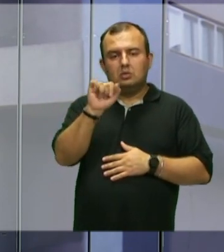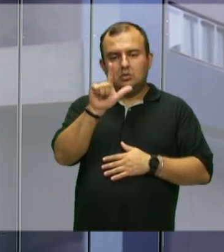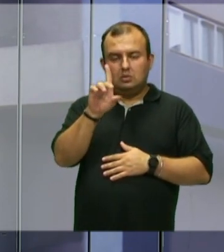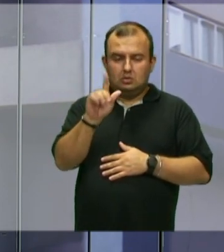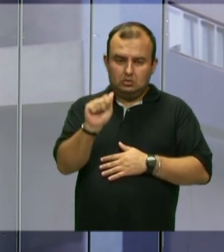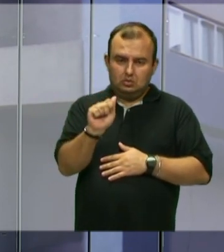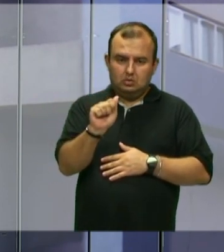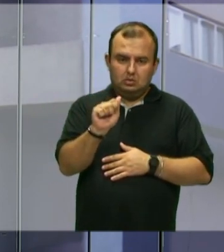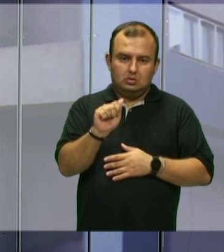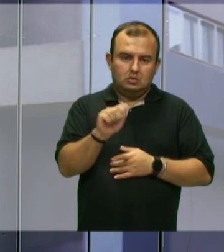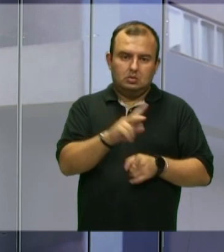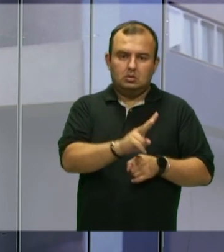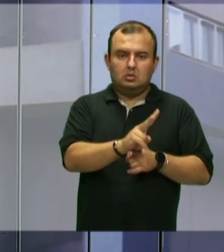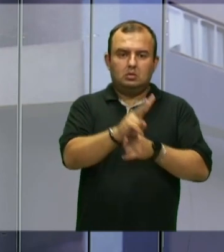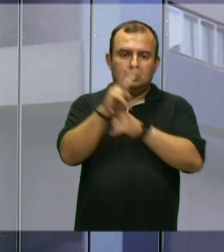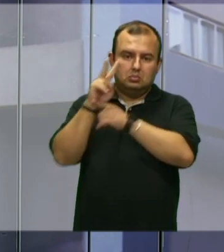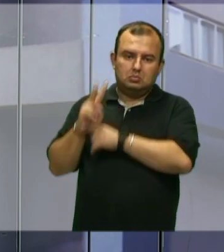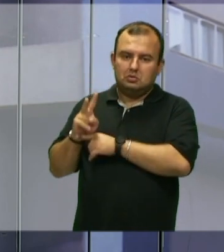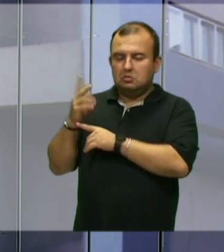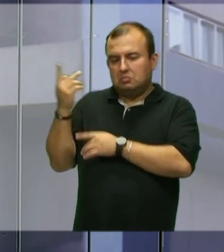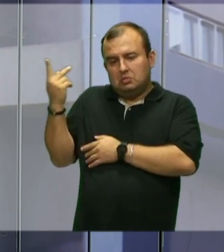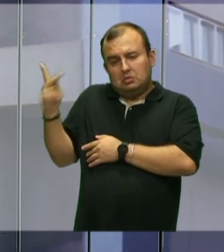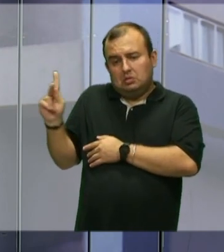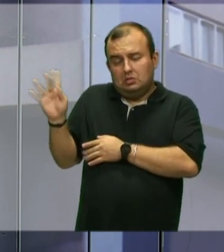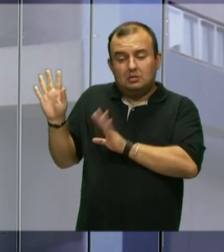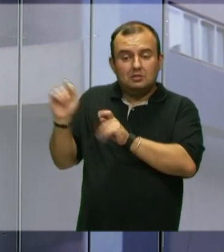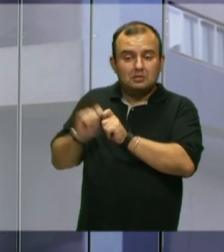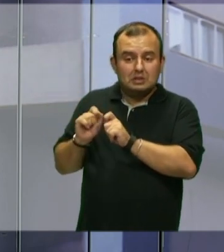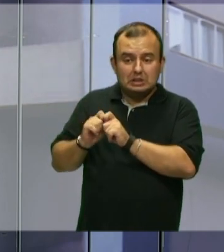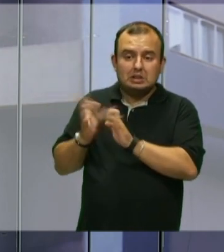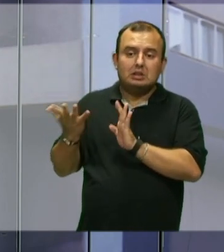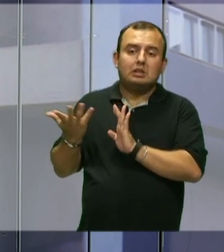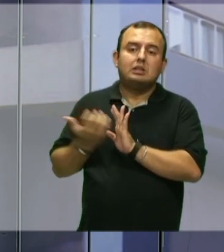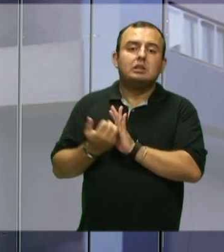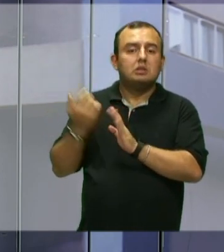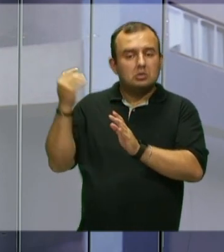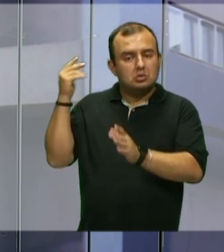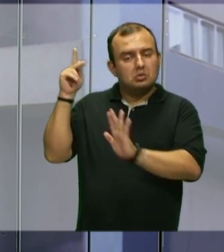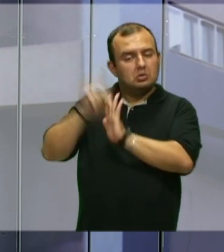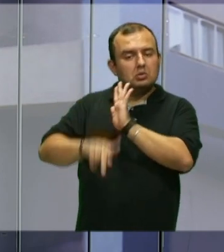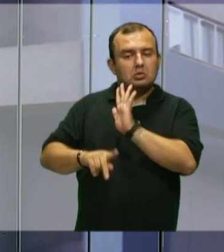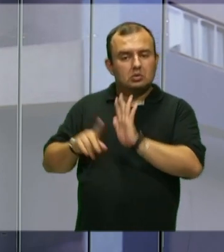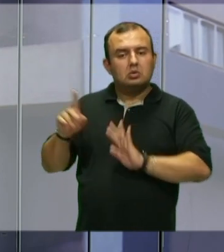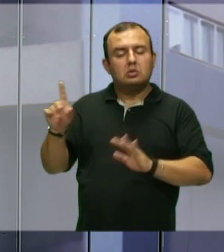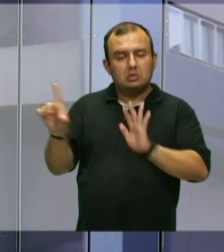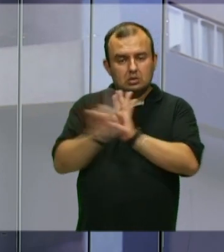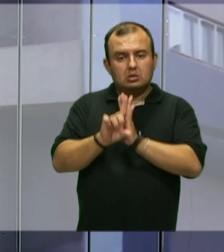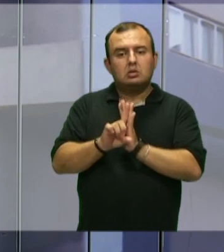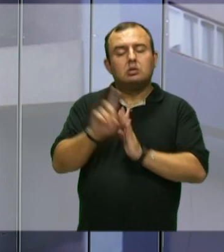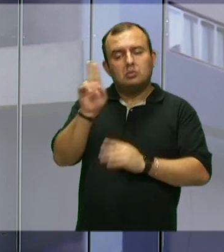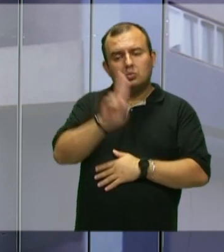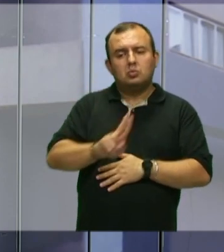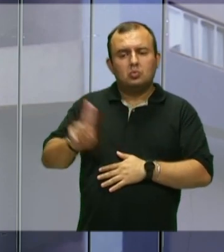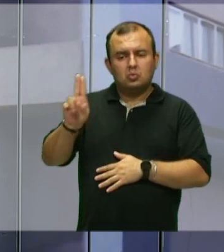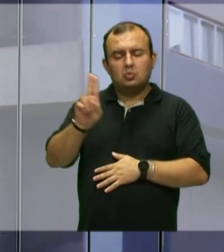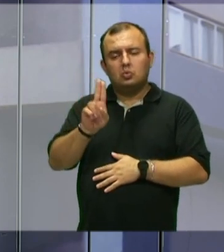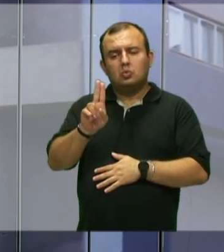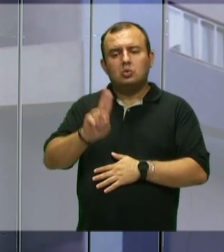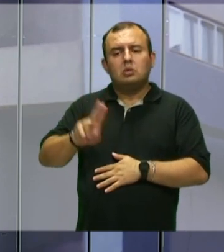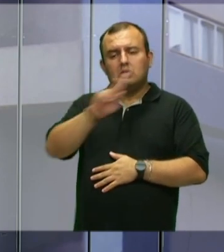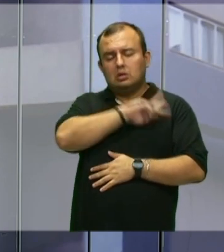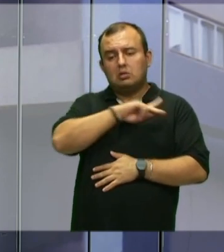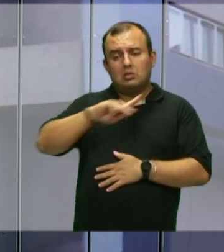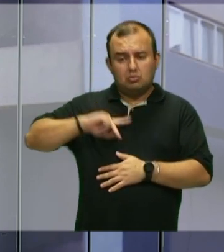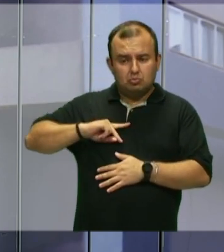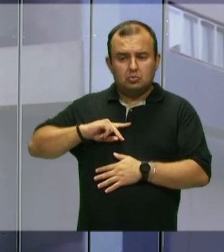simplesmente emprestei o gabinete que é dela para que a gente pudesse entrar com esse projeto de lei tornando de utilidade pública, até por entender